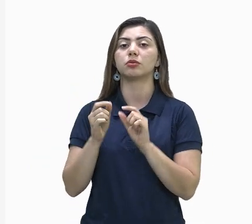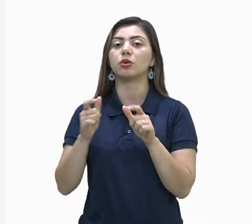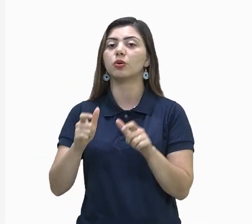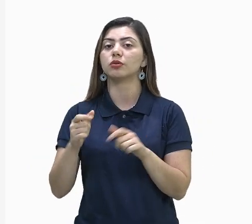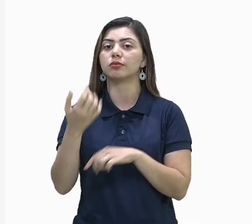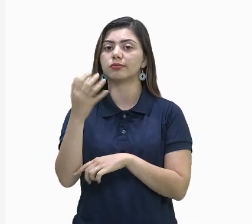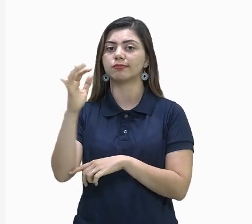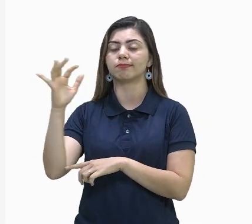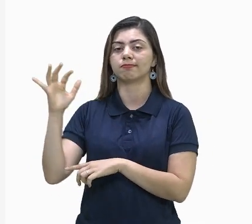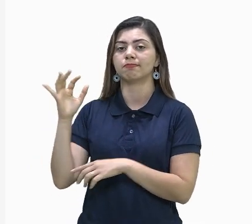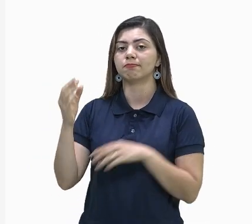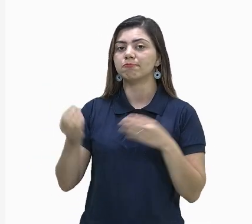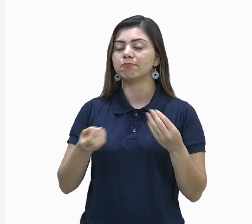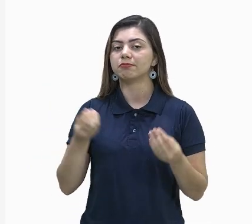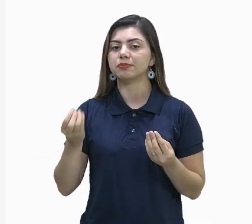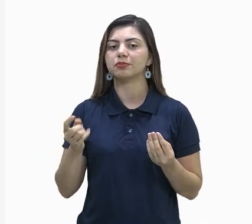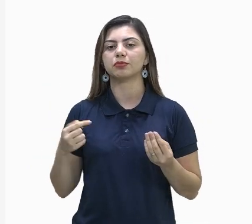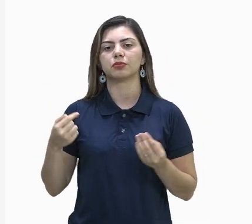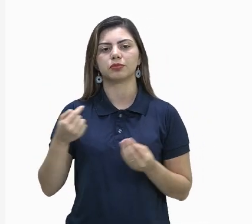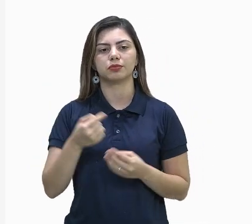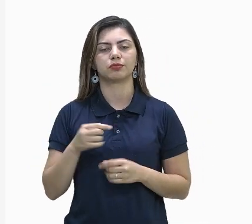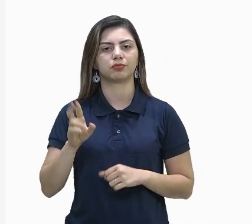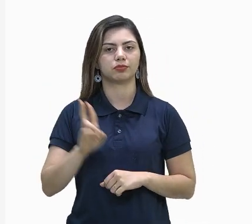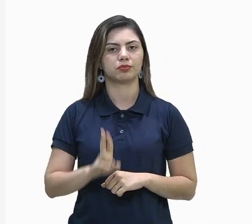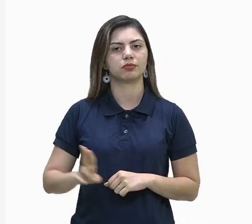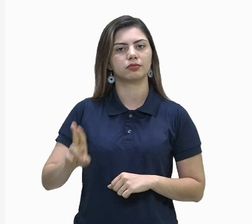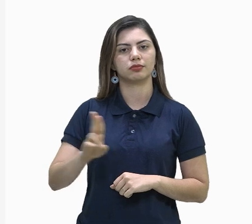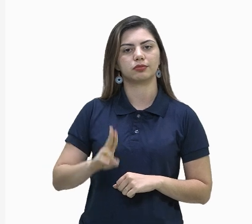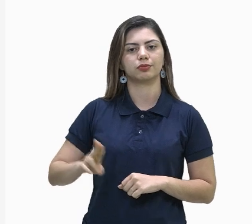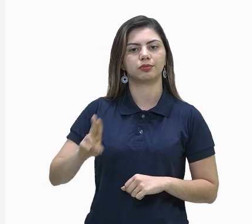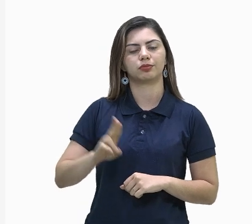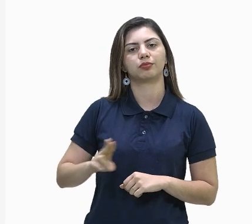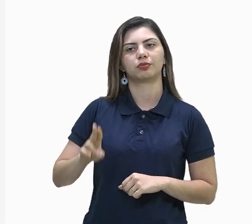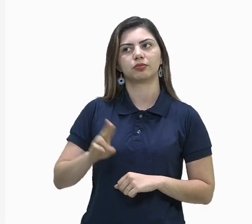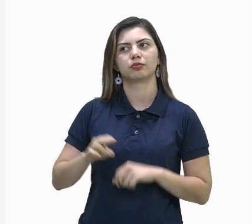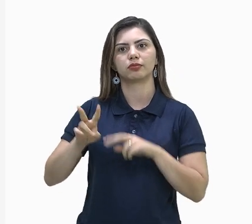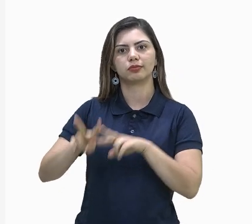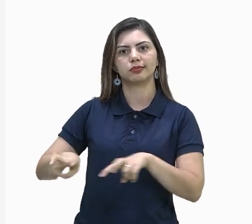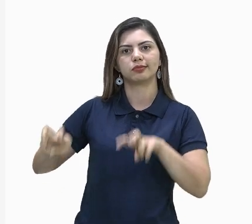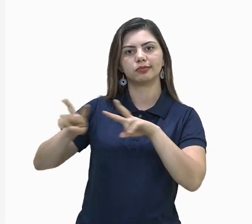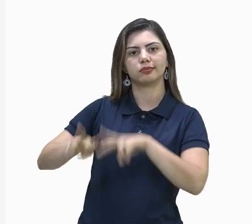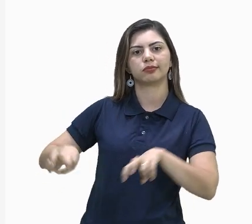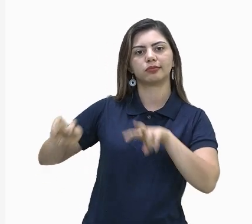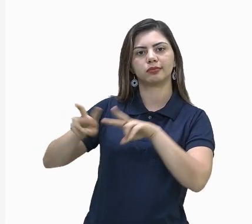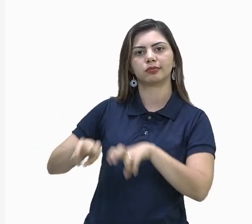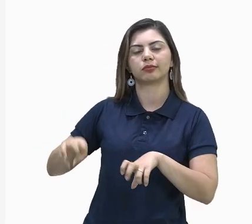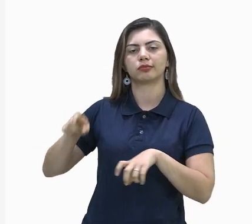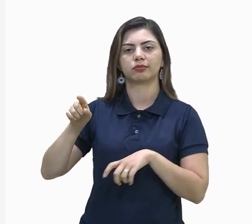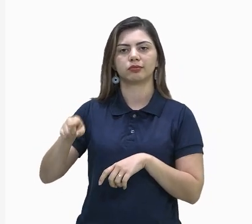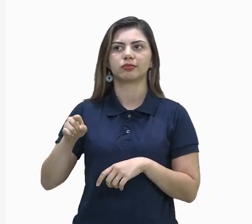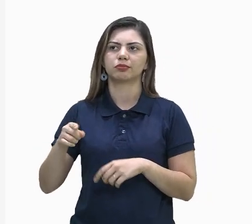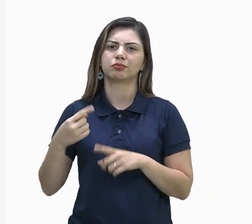eles podem, o uso, né, o grande uso desses polímeros naturais, né, em